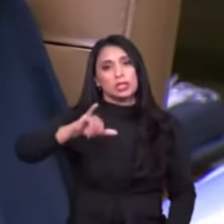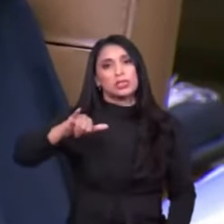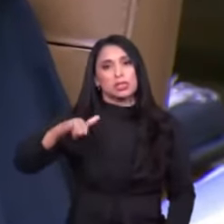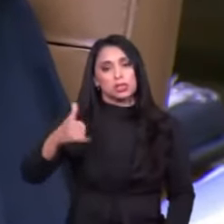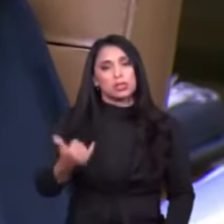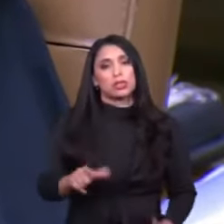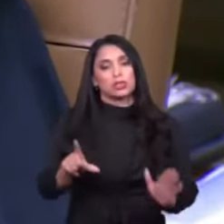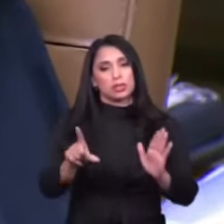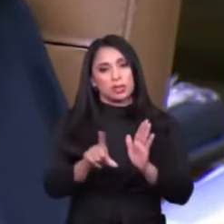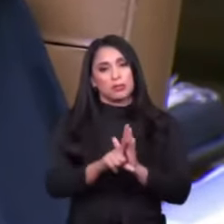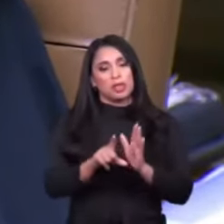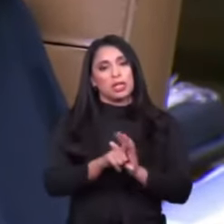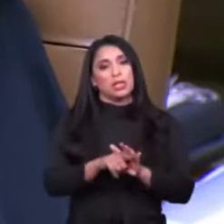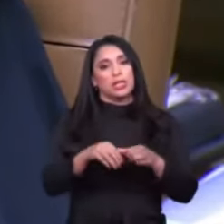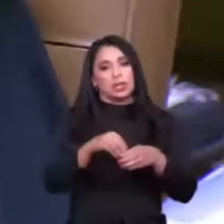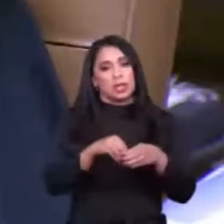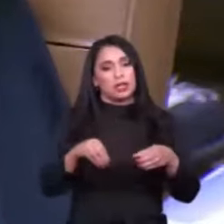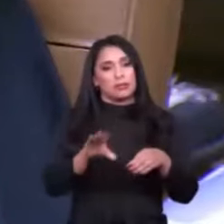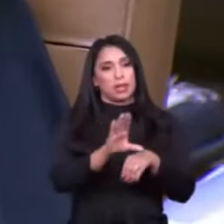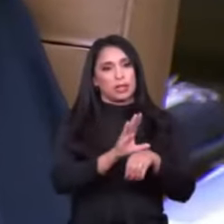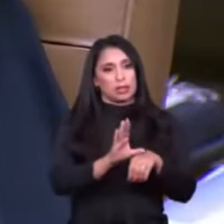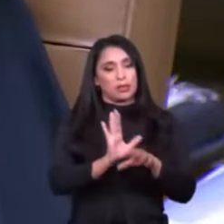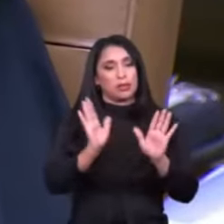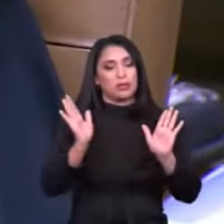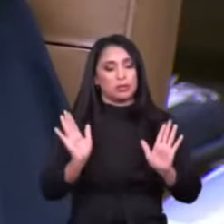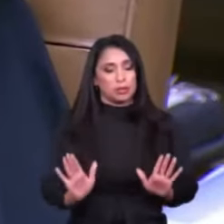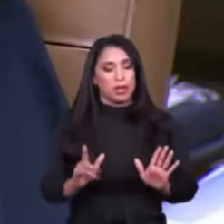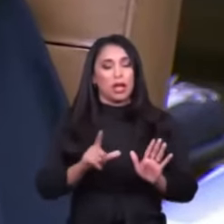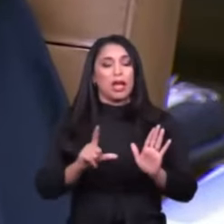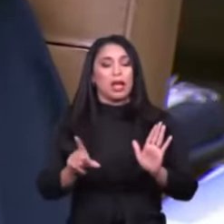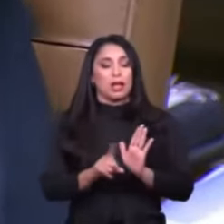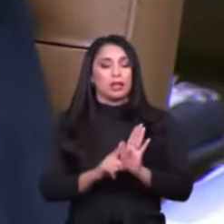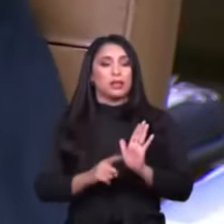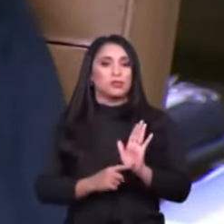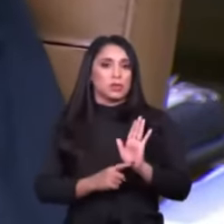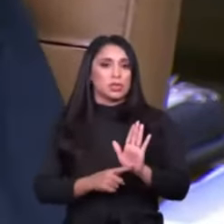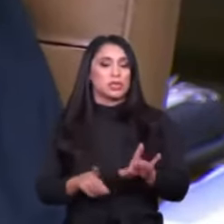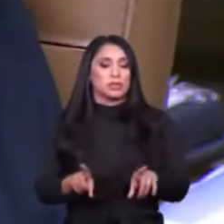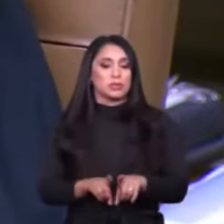da legislação infraconstitucional. O legislador prevê, inclusive,